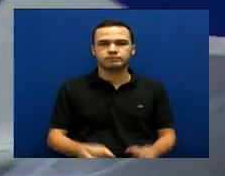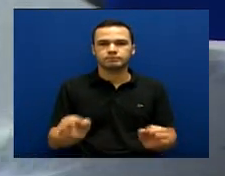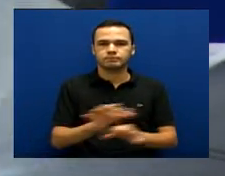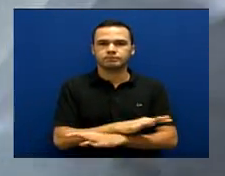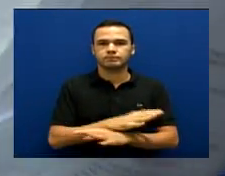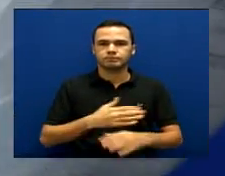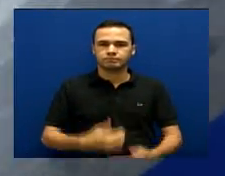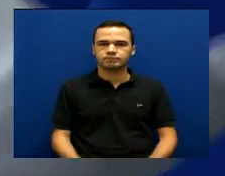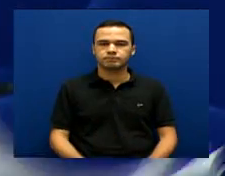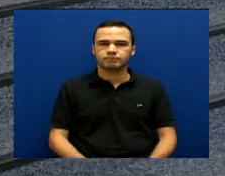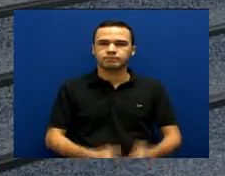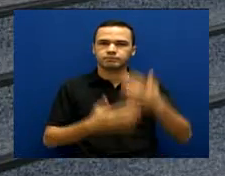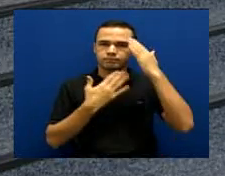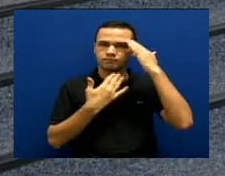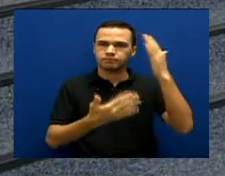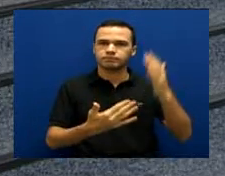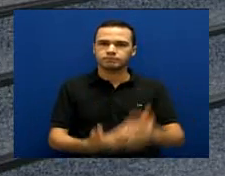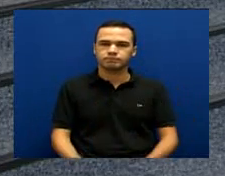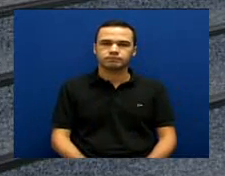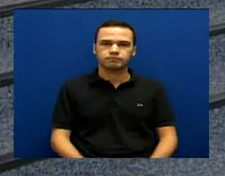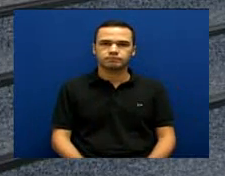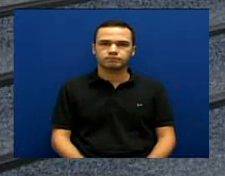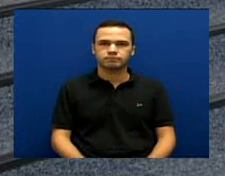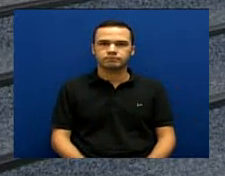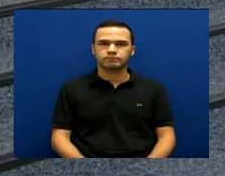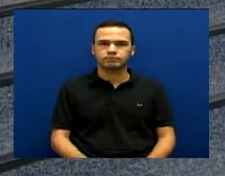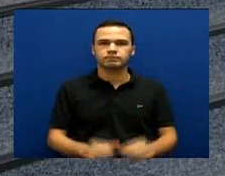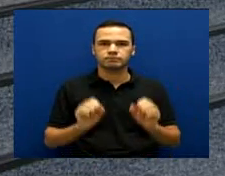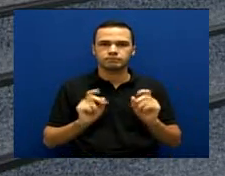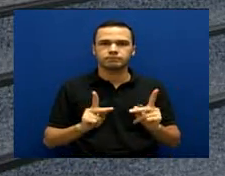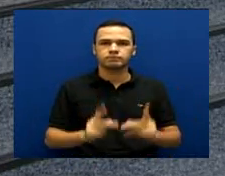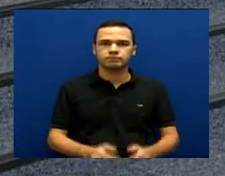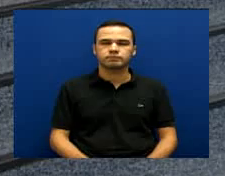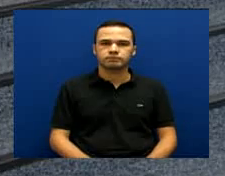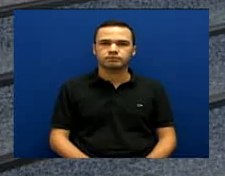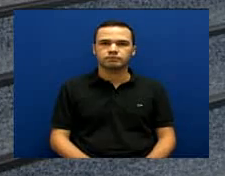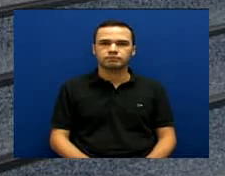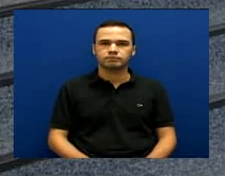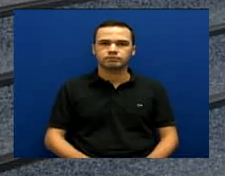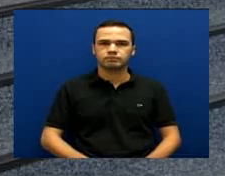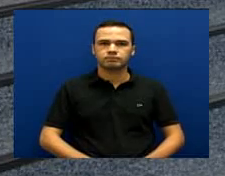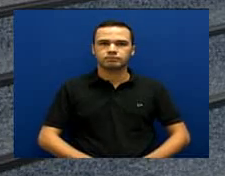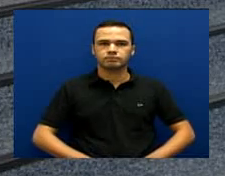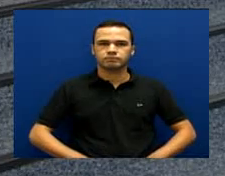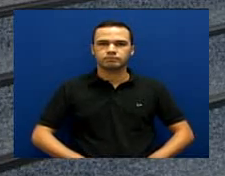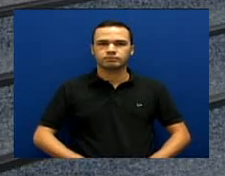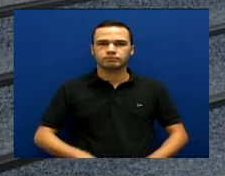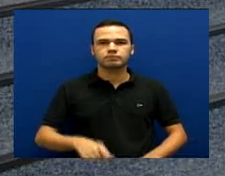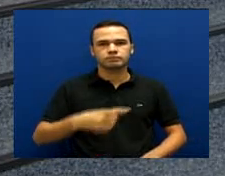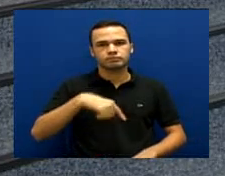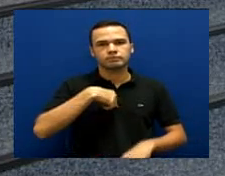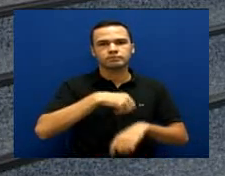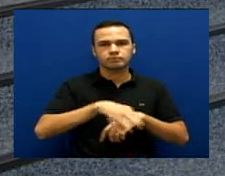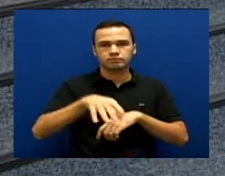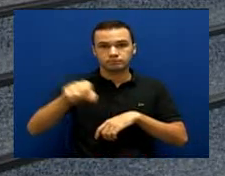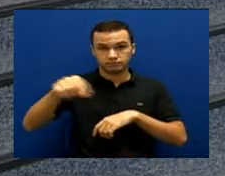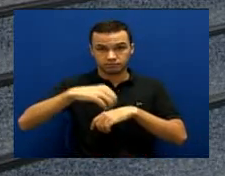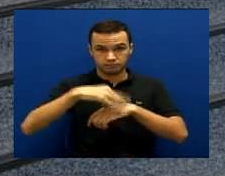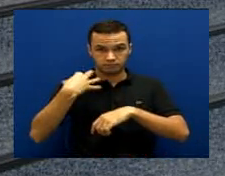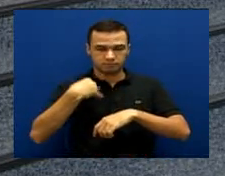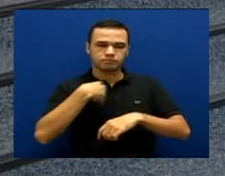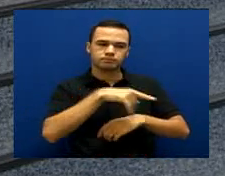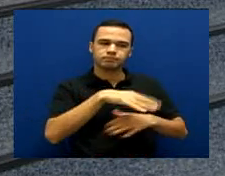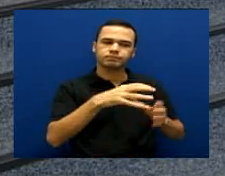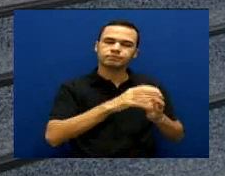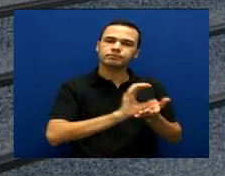ora só a cabeça muito obrigado ok sou francisco vamos levar sua sugestão não só a nossa